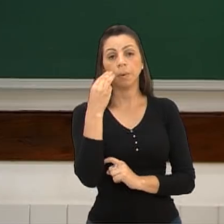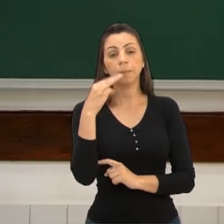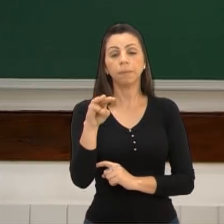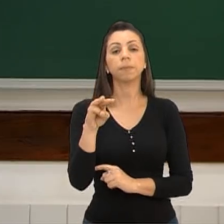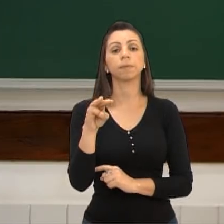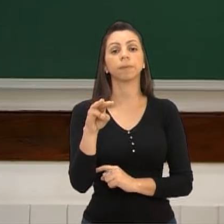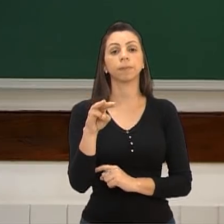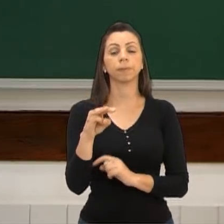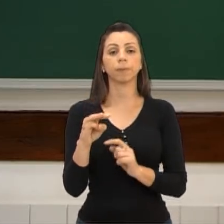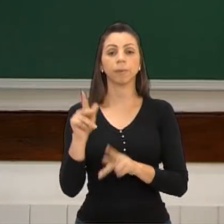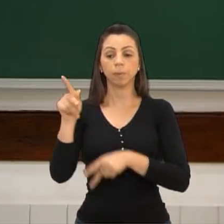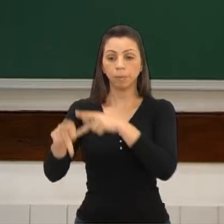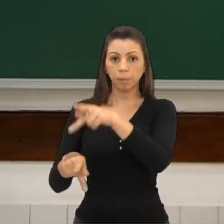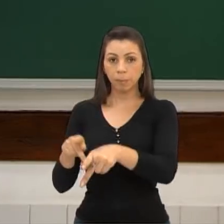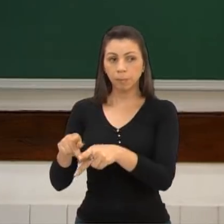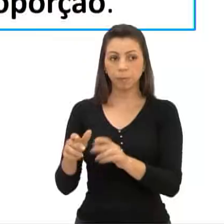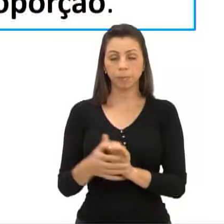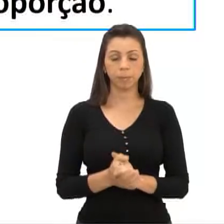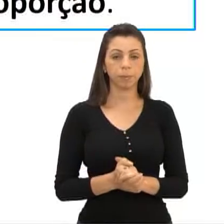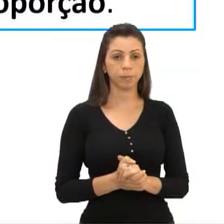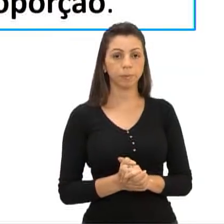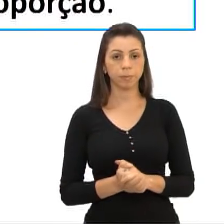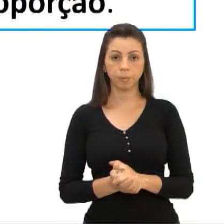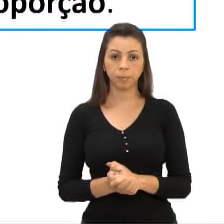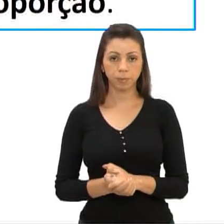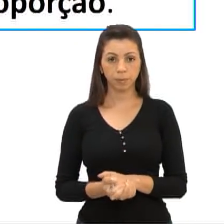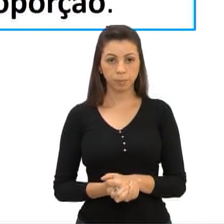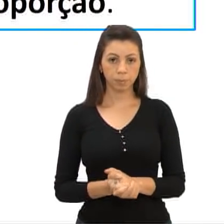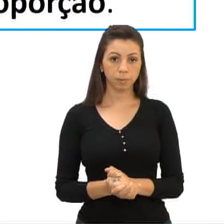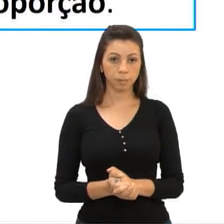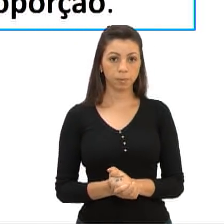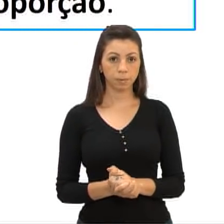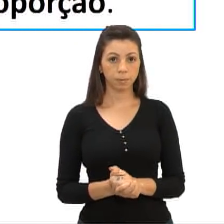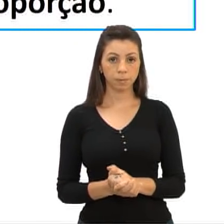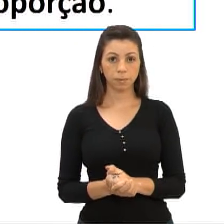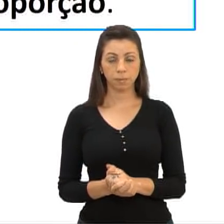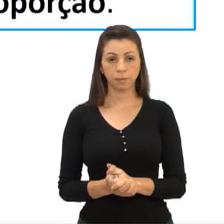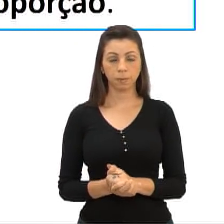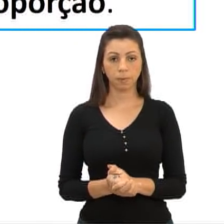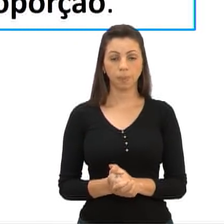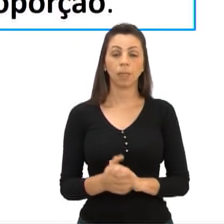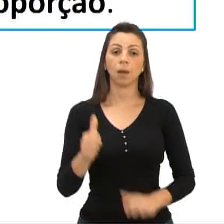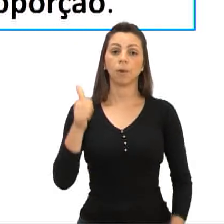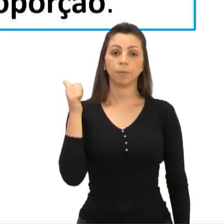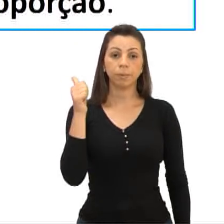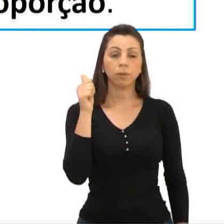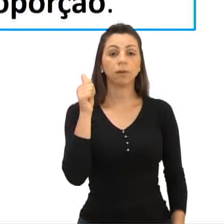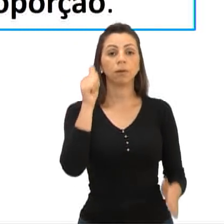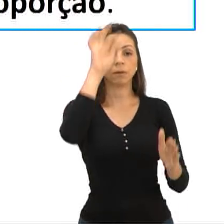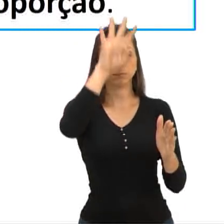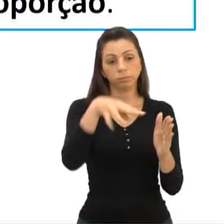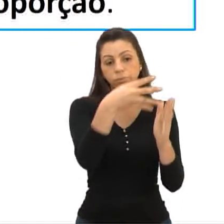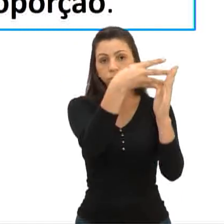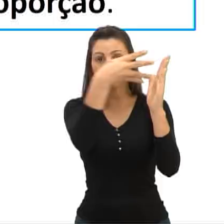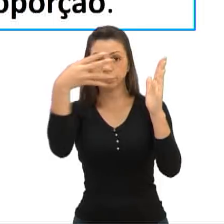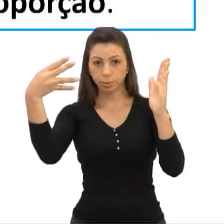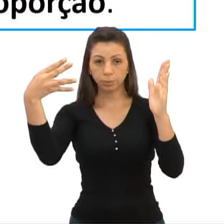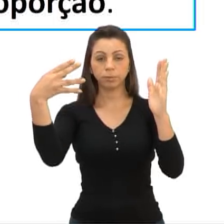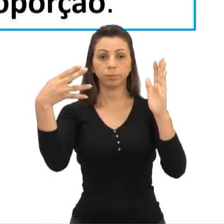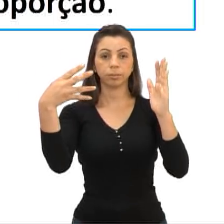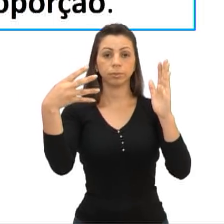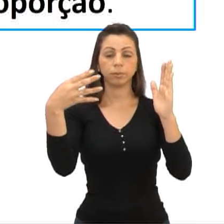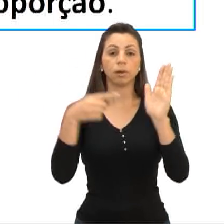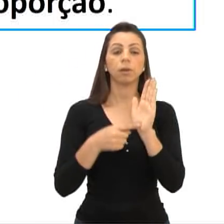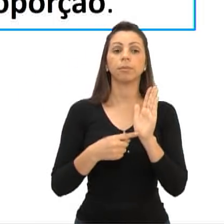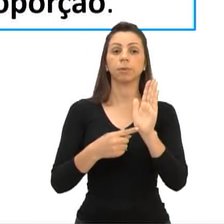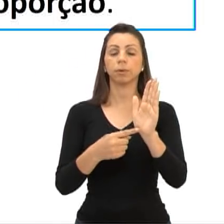Vamos verificar agora? Para isso, podemos ter essa ilustração aqui nessa tabela. Veja que